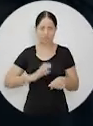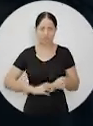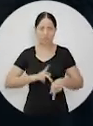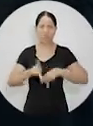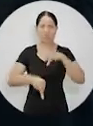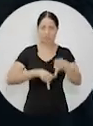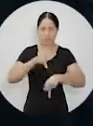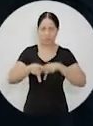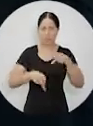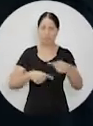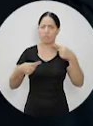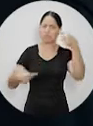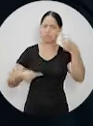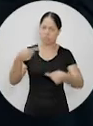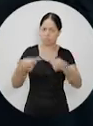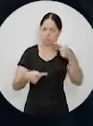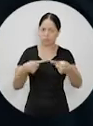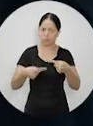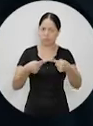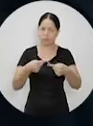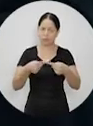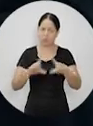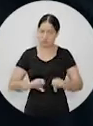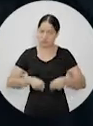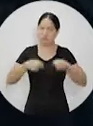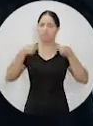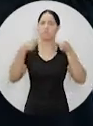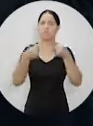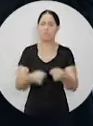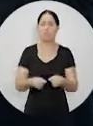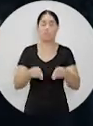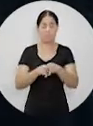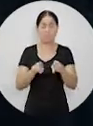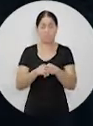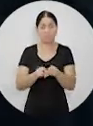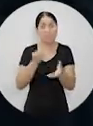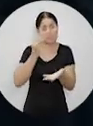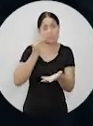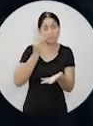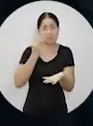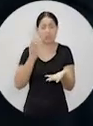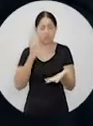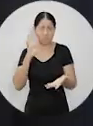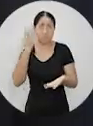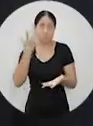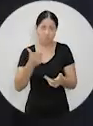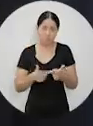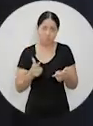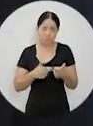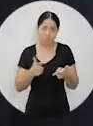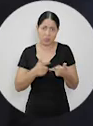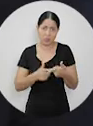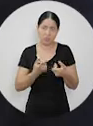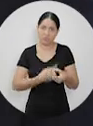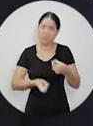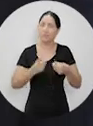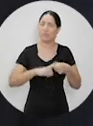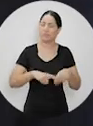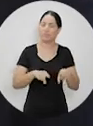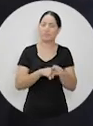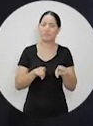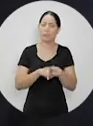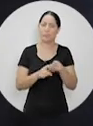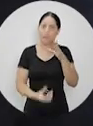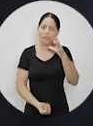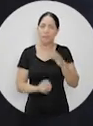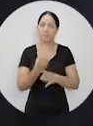civil para discutir esse problema, para encarar esse problema de frente e encontrar soluções é fundamental. Então, eu acho que esse convênio, outros